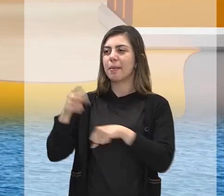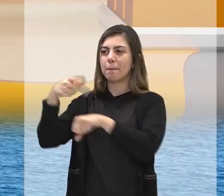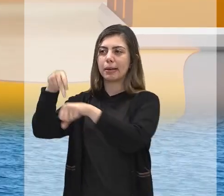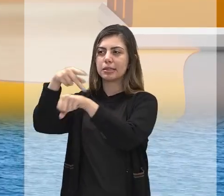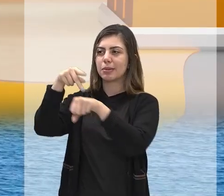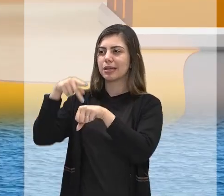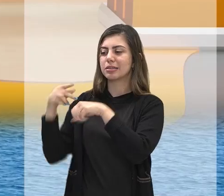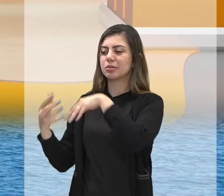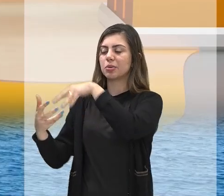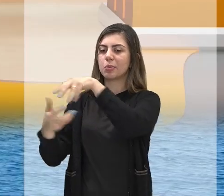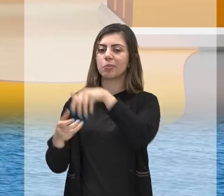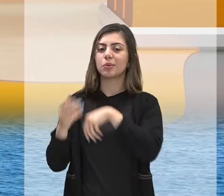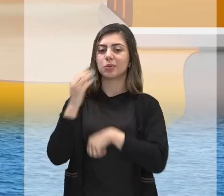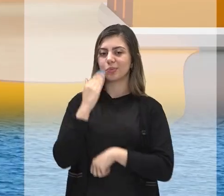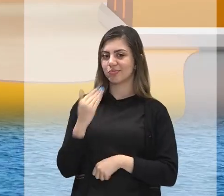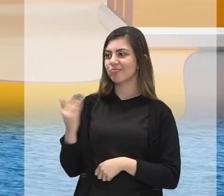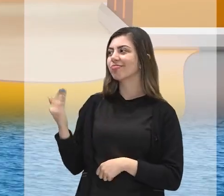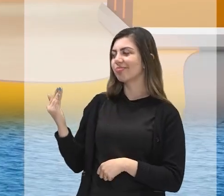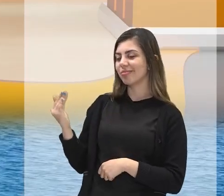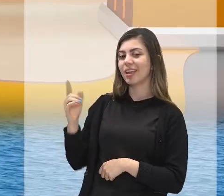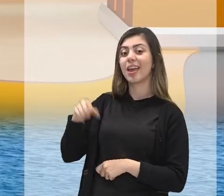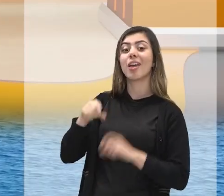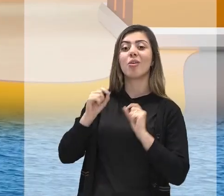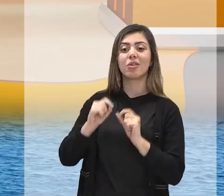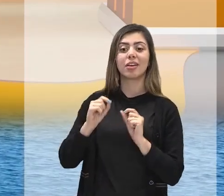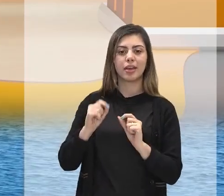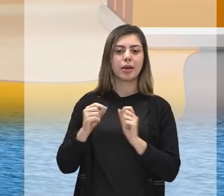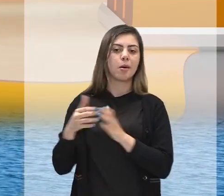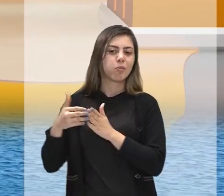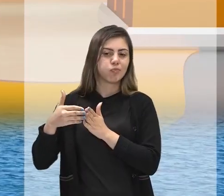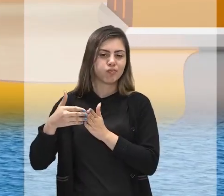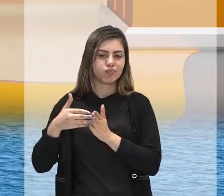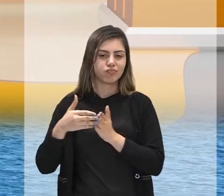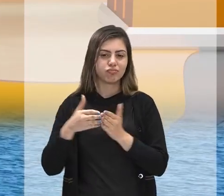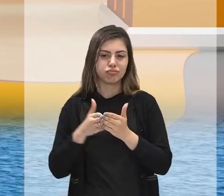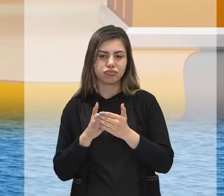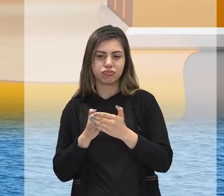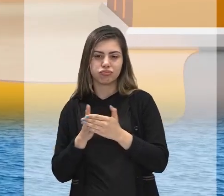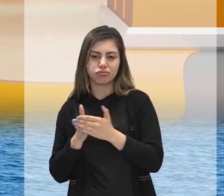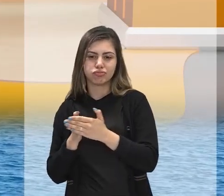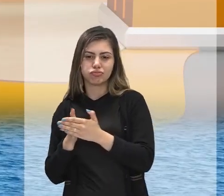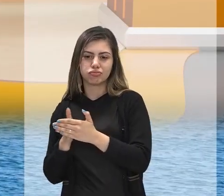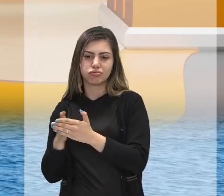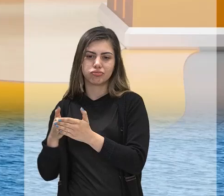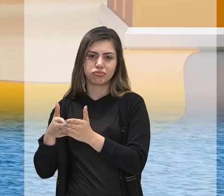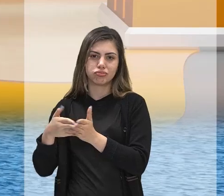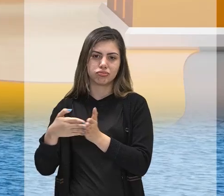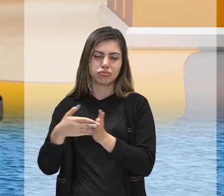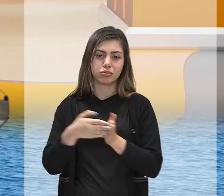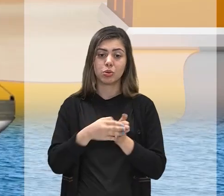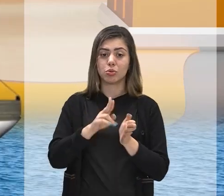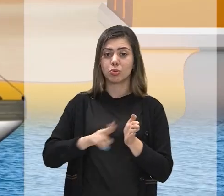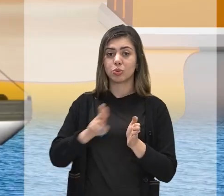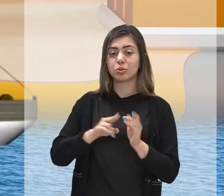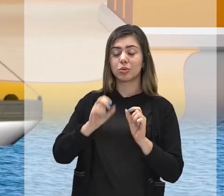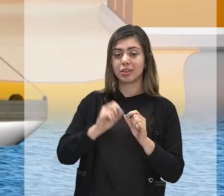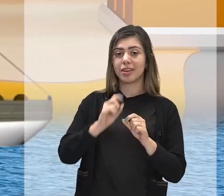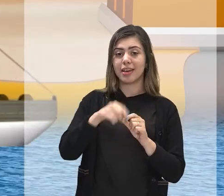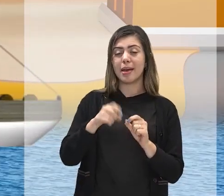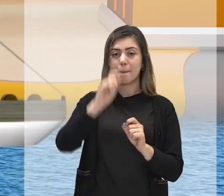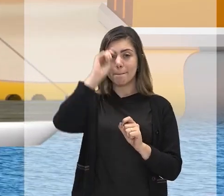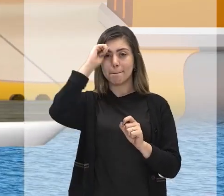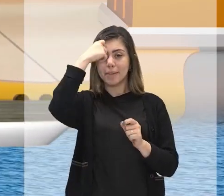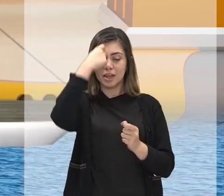os chamados navios a vapor, que se utilizavam da queima de carvão mineral, tá bom? Principalmente,